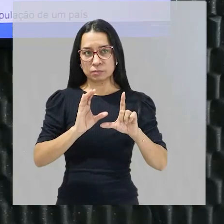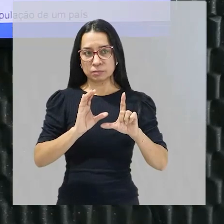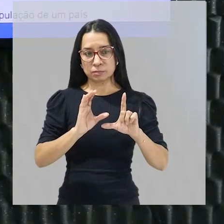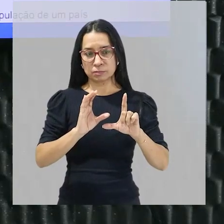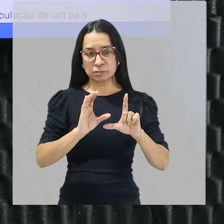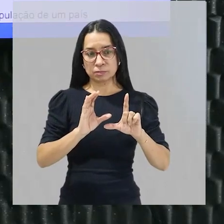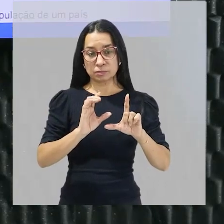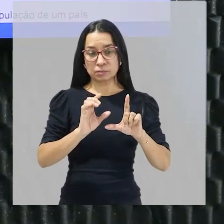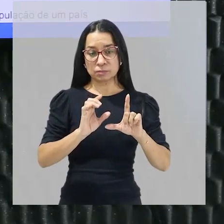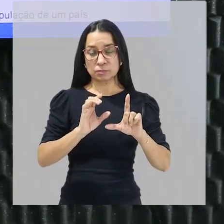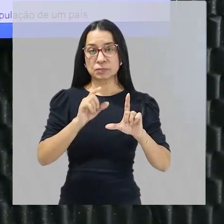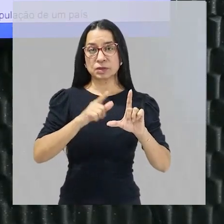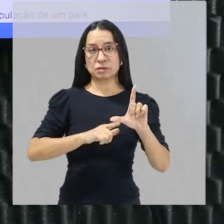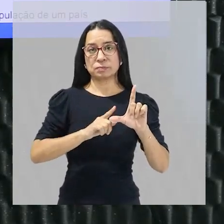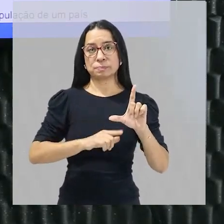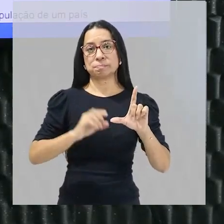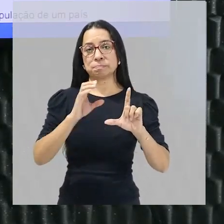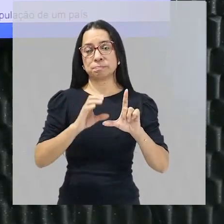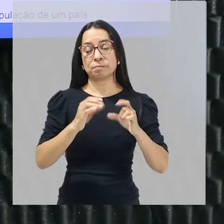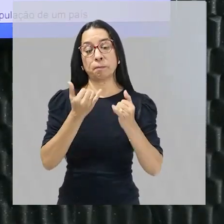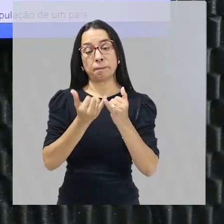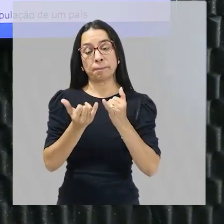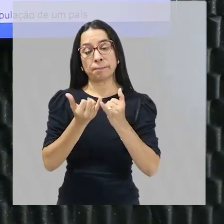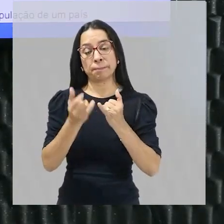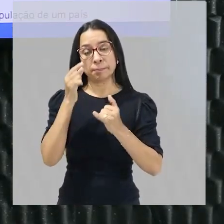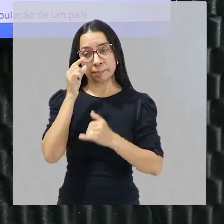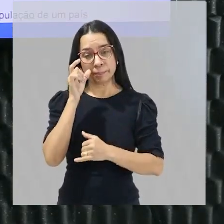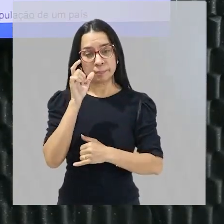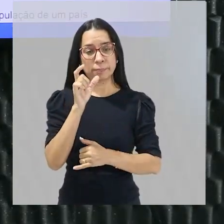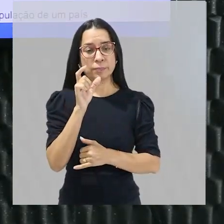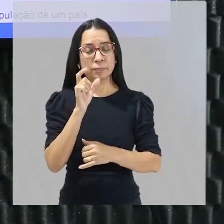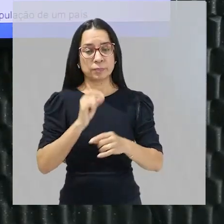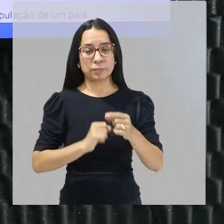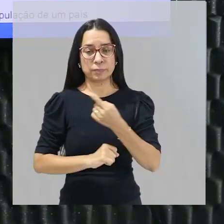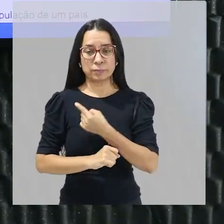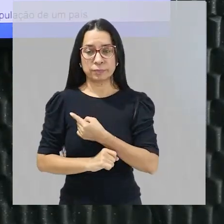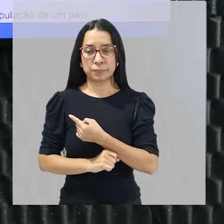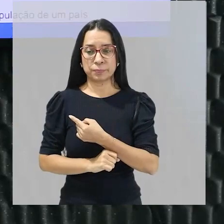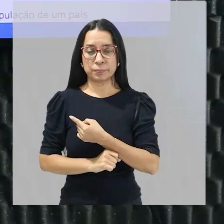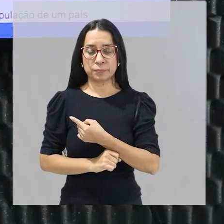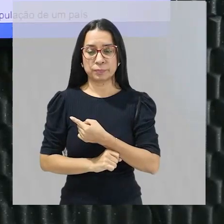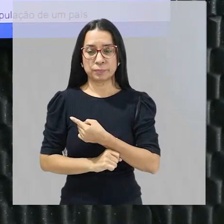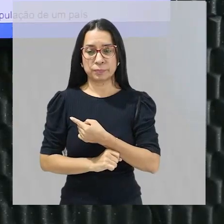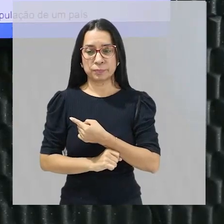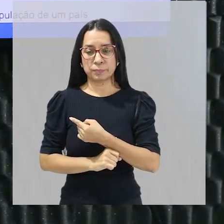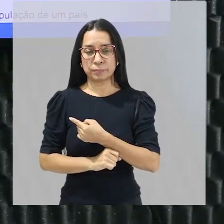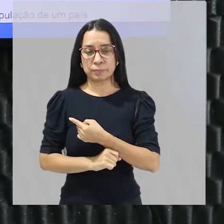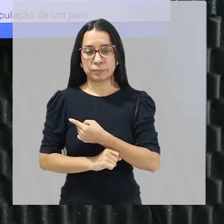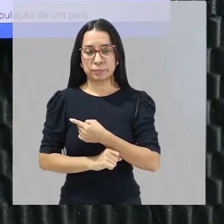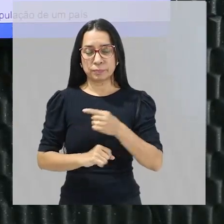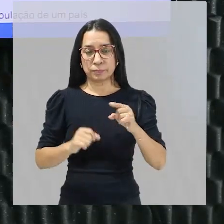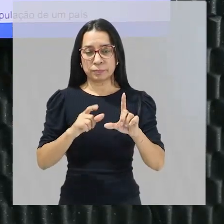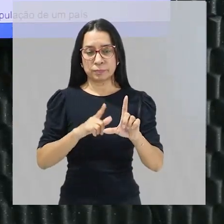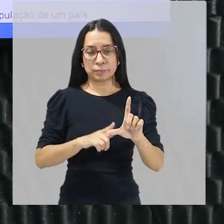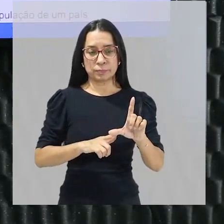Aqui parece interessante. Voltada para o consumo de massa. Muita gente.